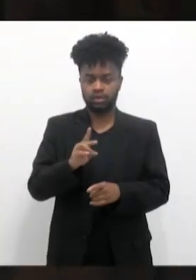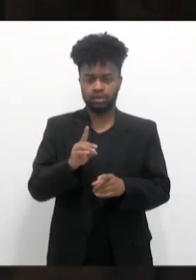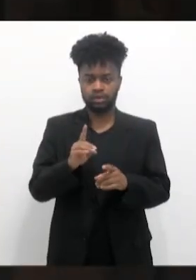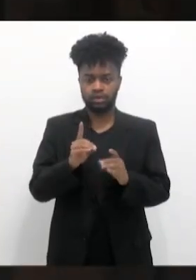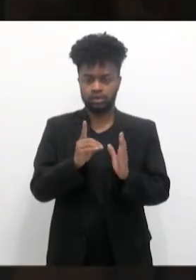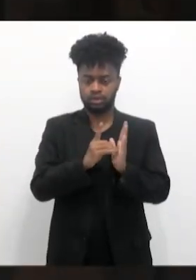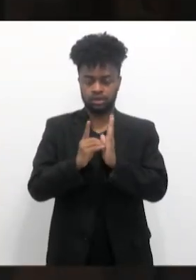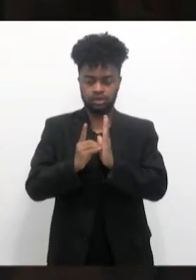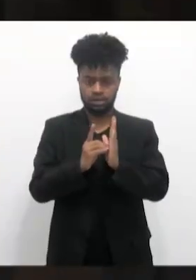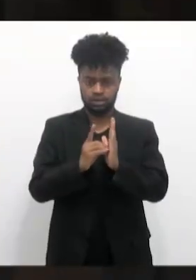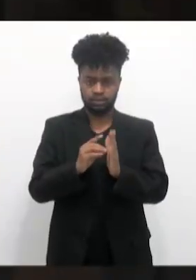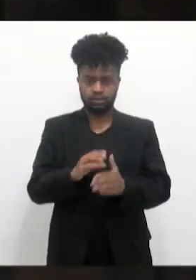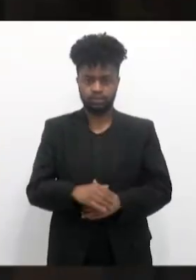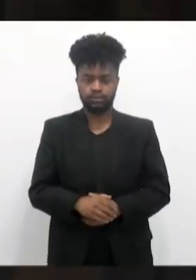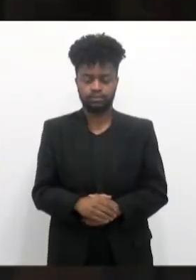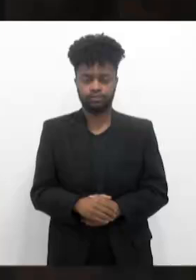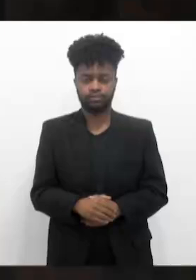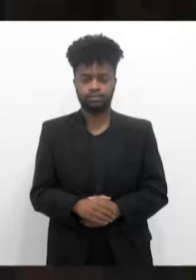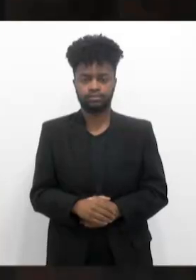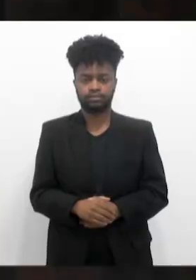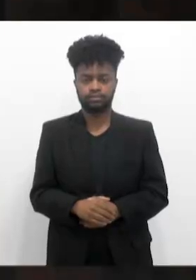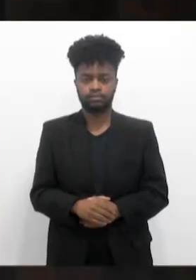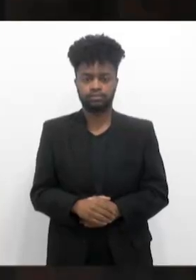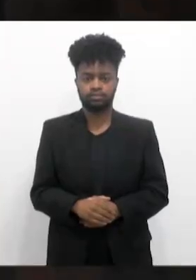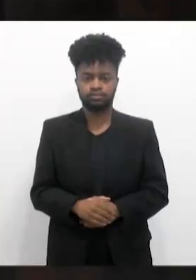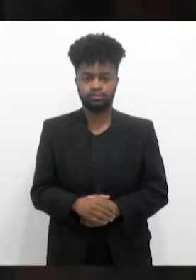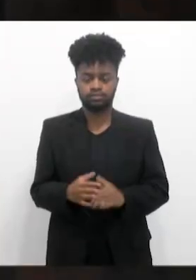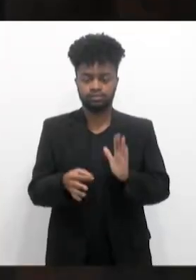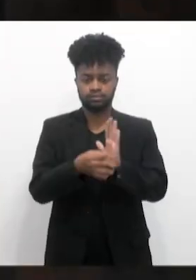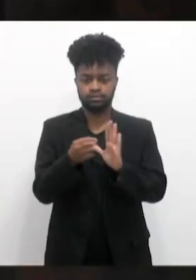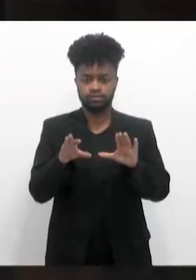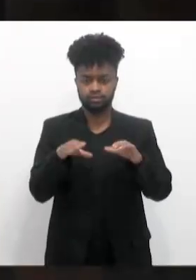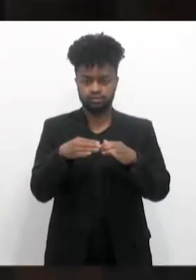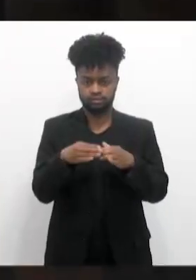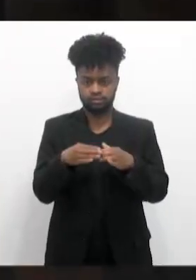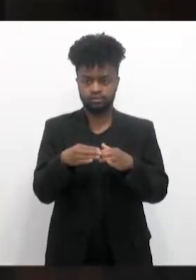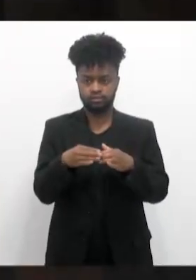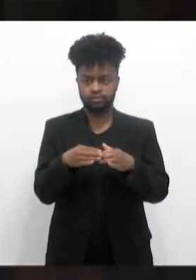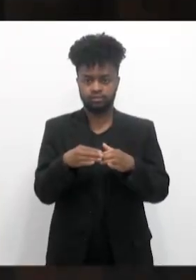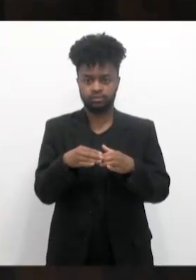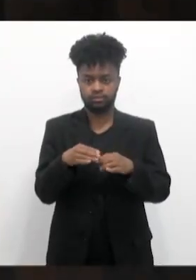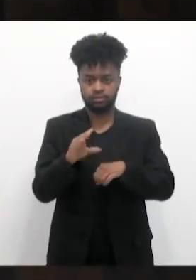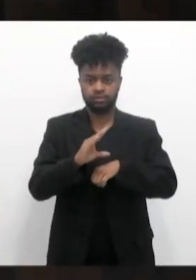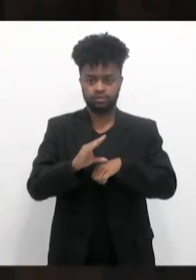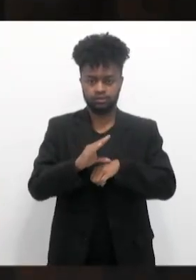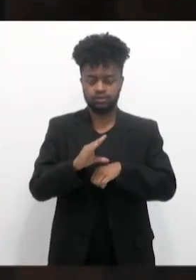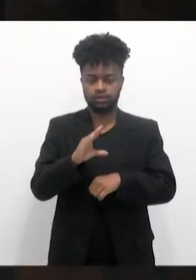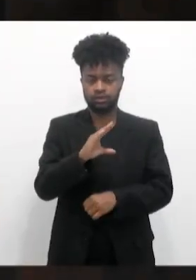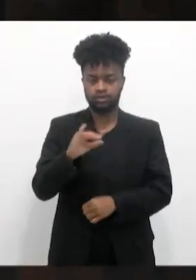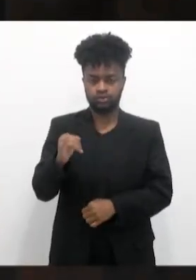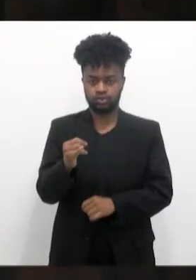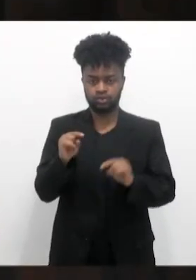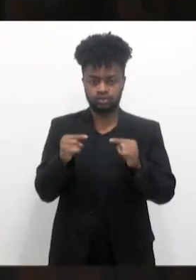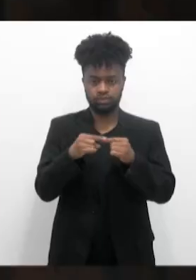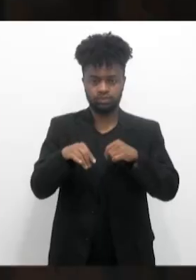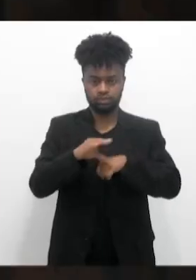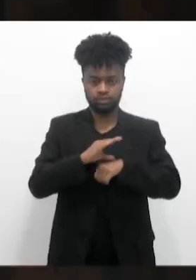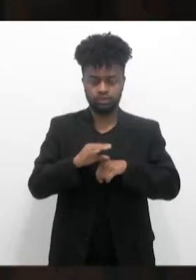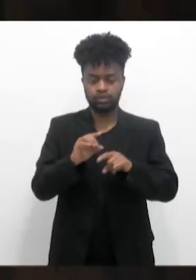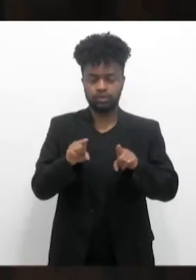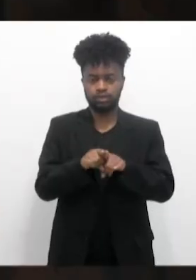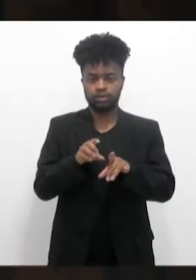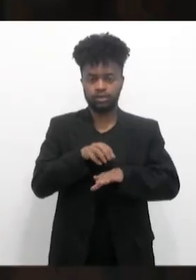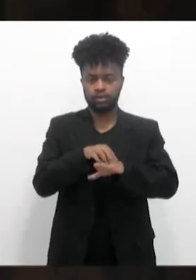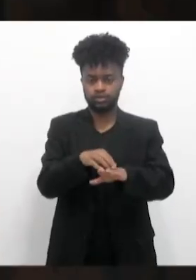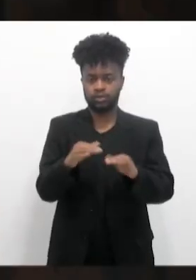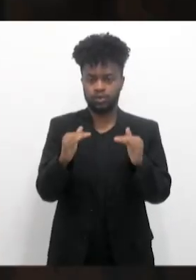de Trânsito do Estado do Rio de Janeiro, DETRAN. Parecer das comissões de Constituição e Justiça pela constitucionalidade e de